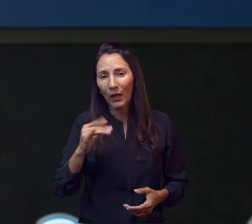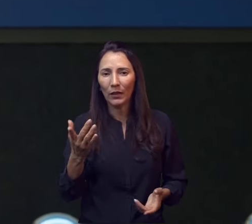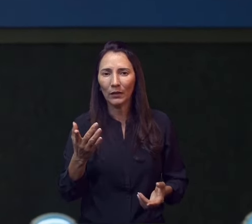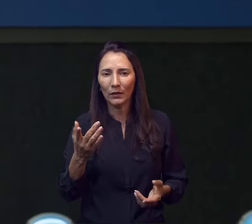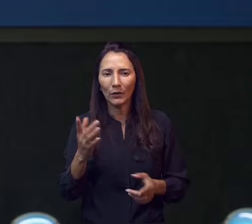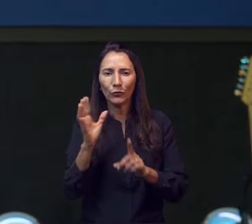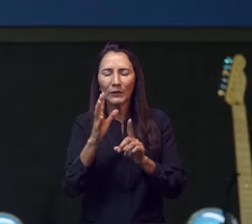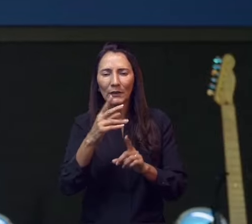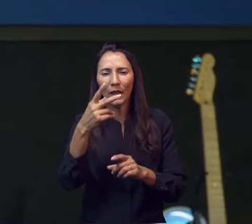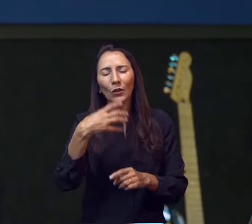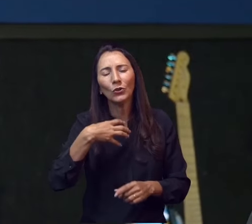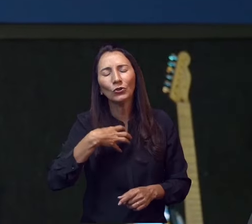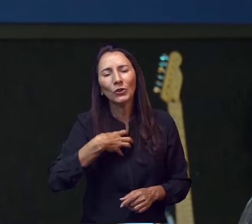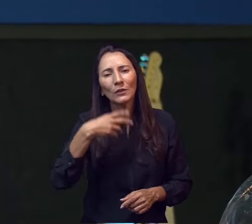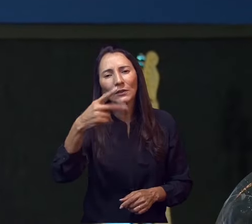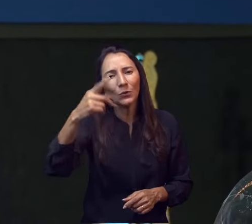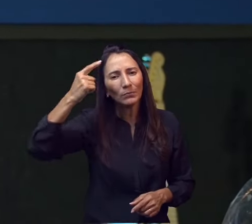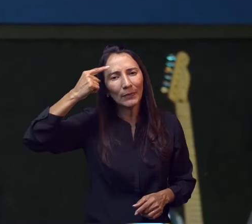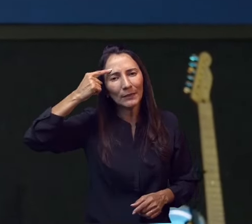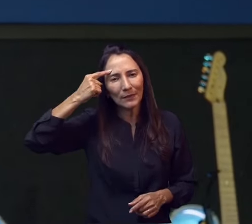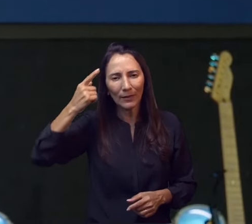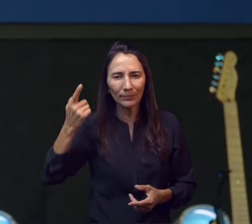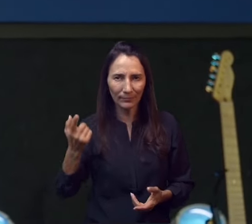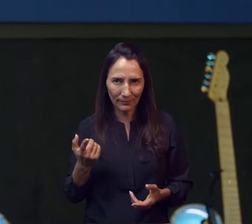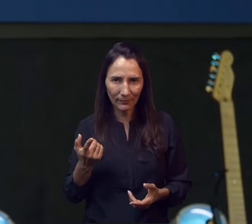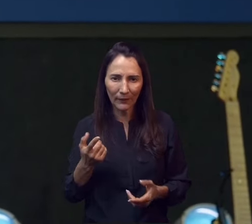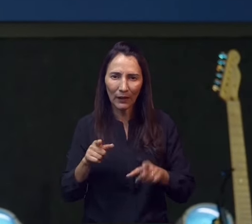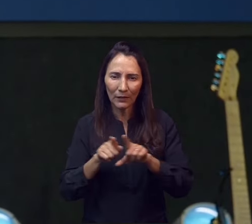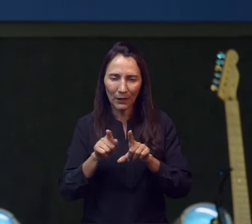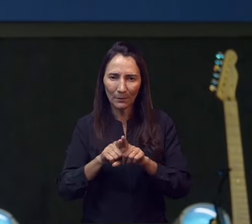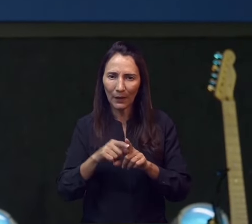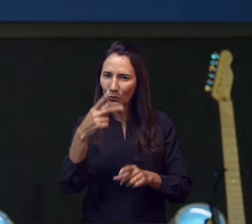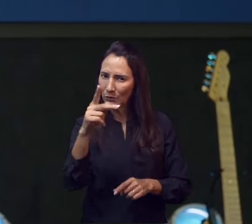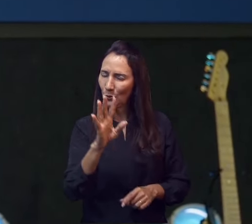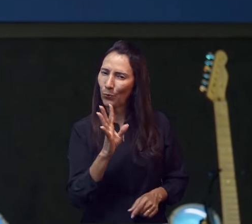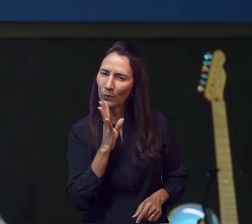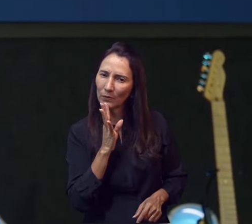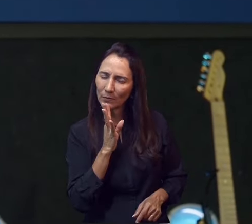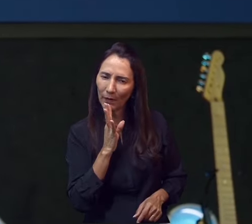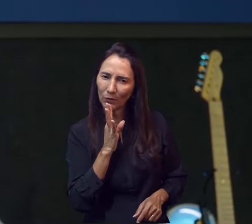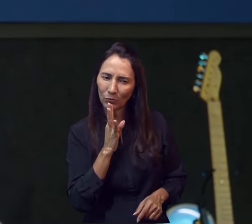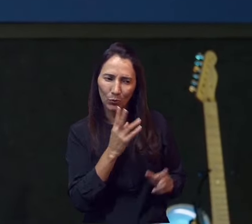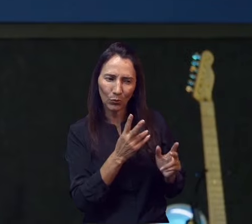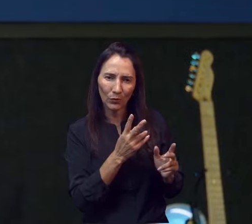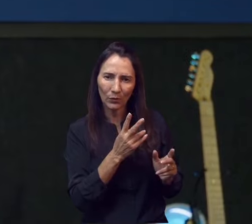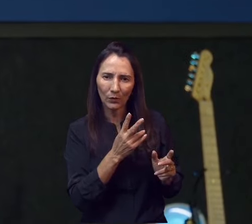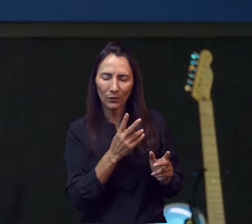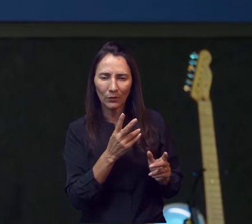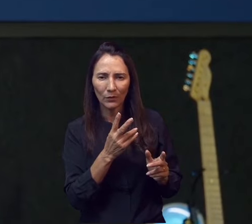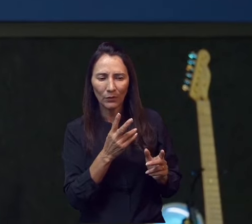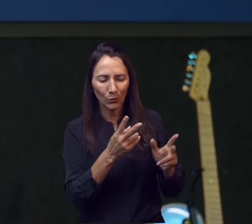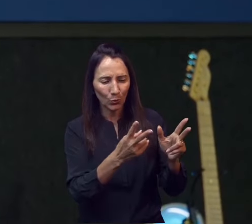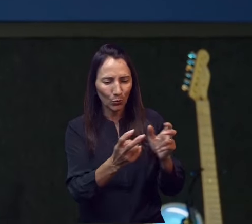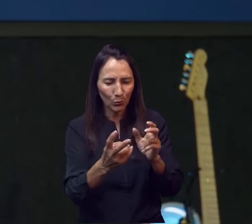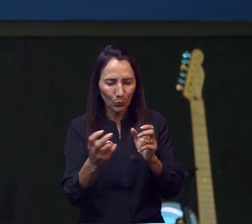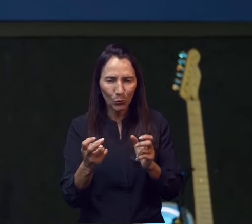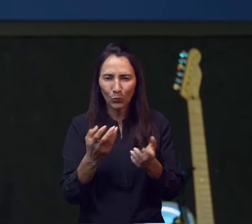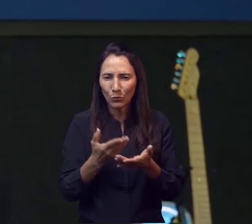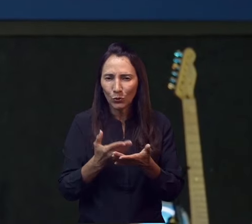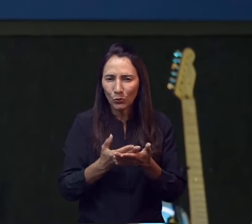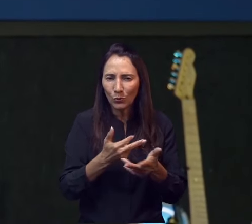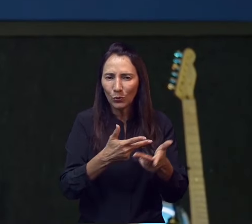terceiro o conhecimento que você adquire vai determinar a maneira que você pensa quarto